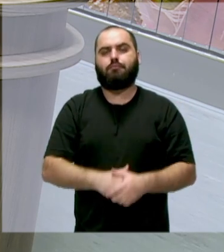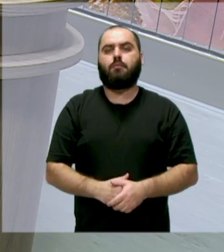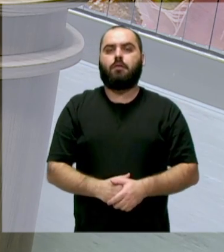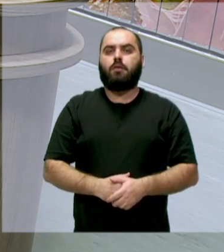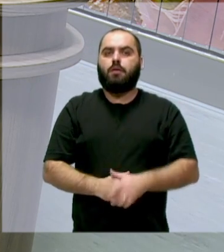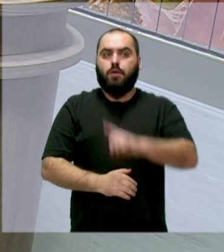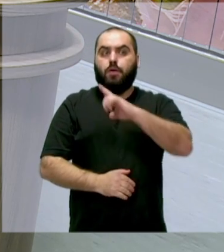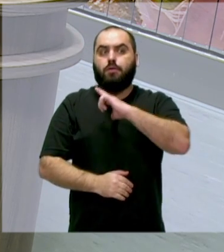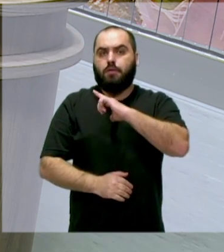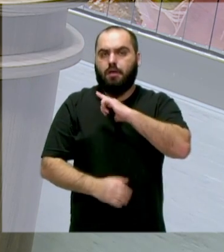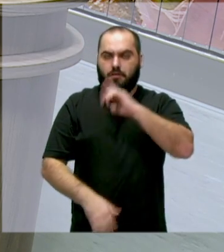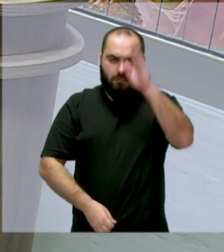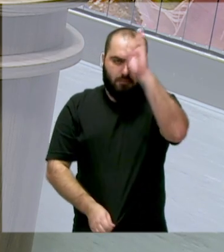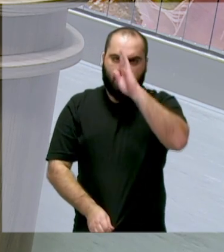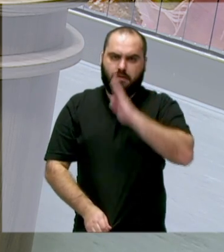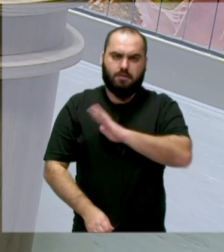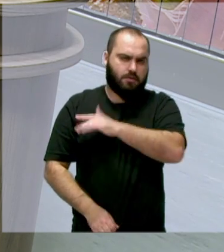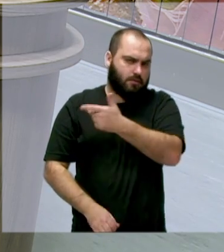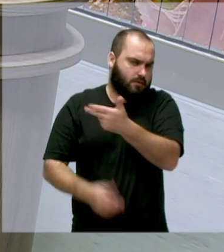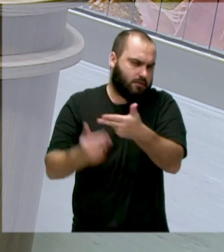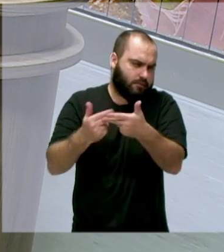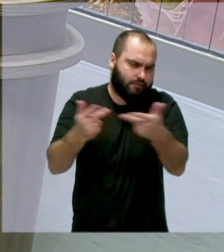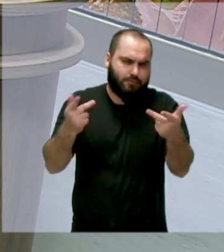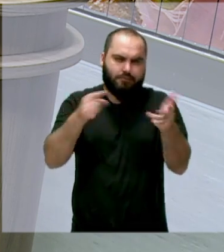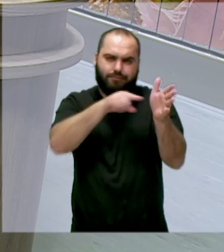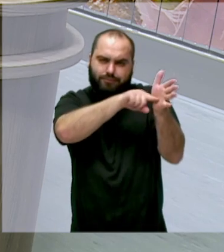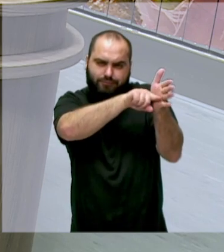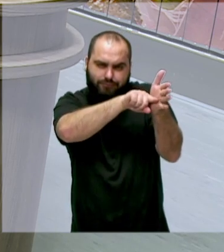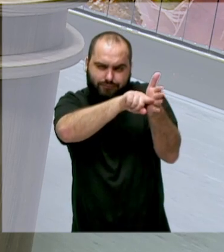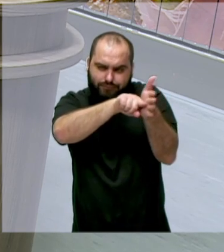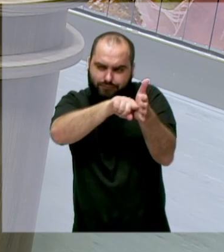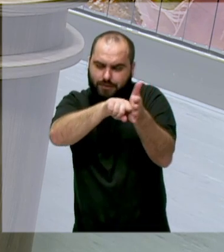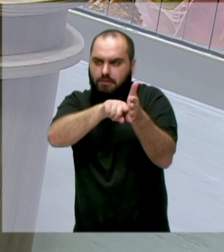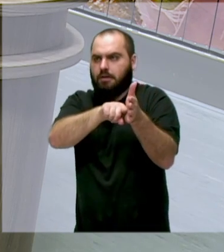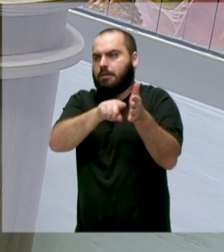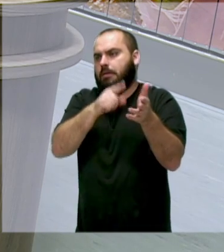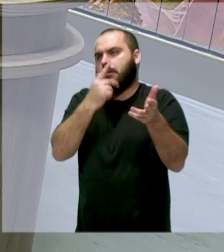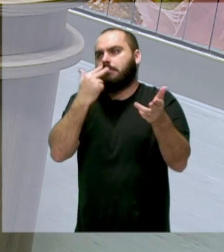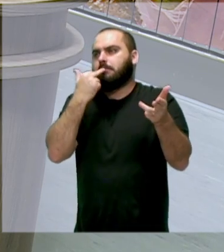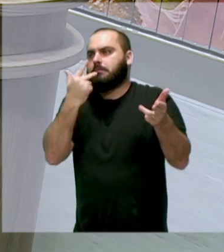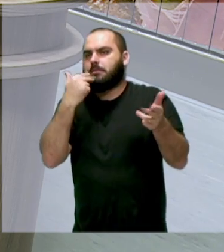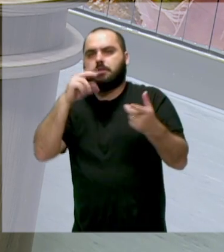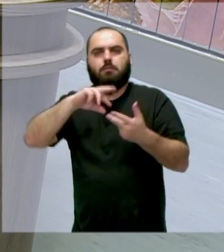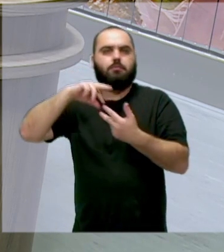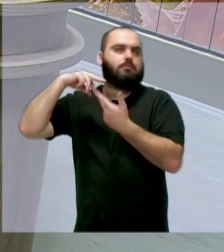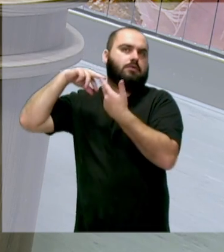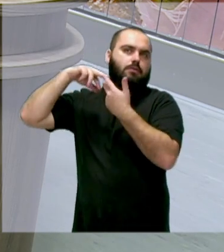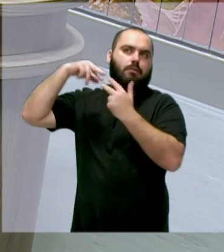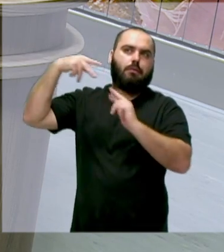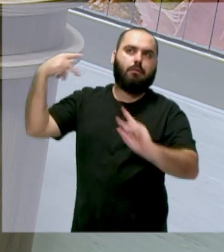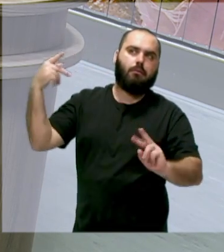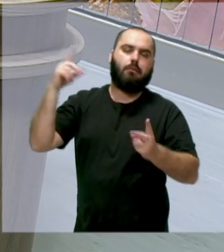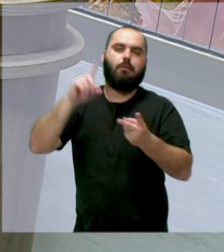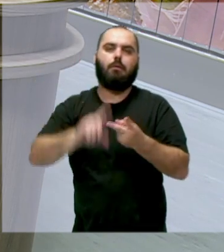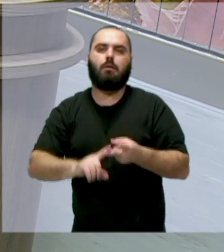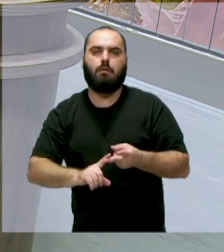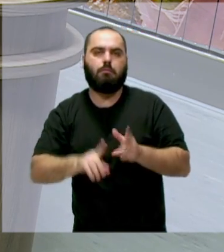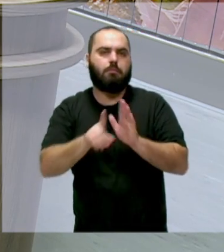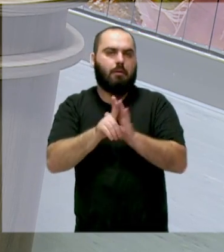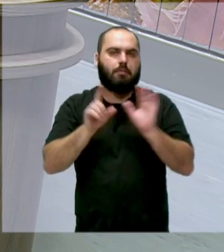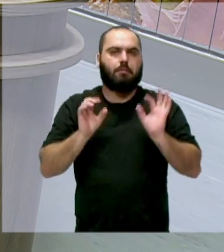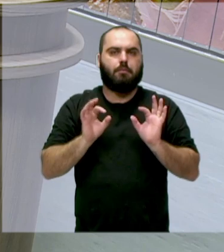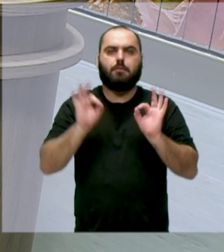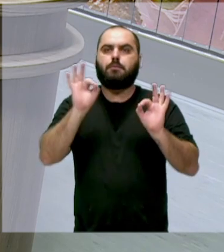Existem, né, no Brasil várias pesquisas, seja de manipulação genética dos mosquitos, tem